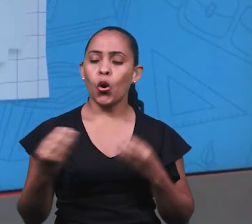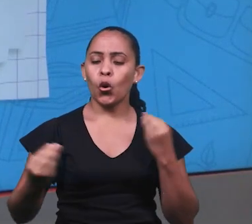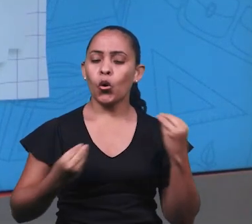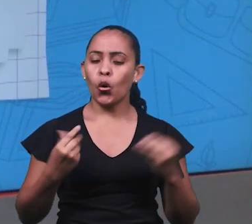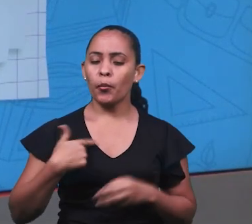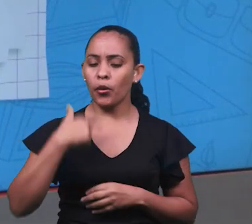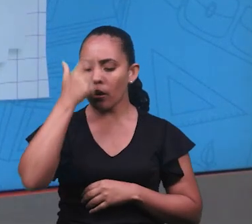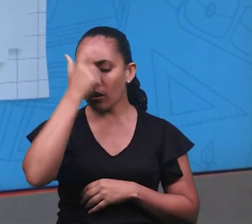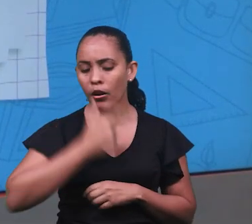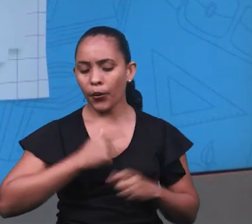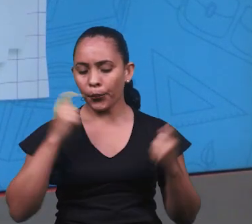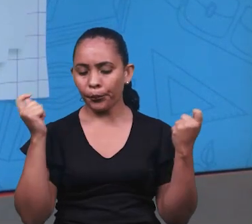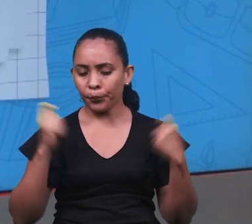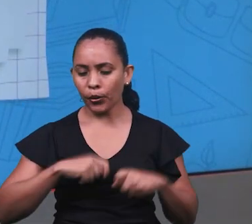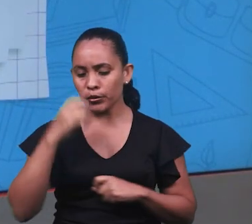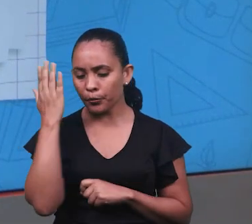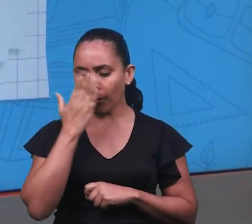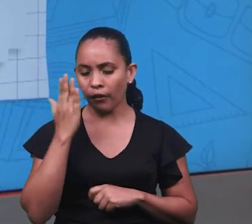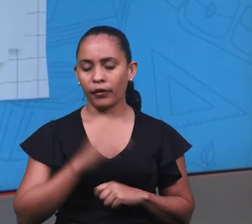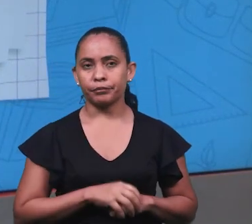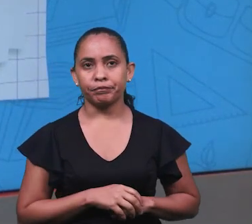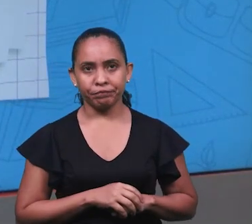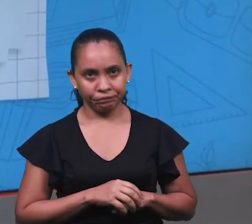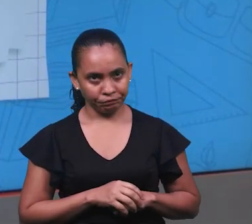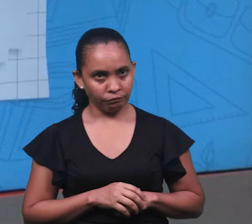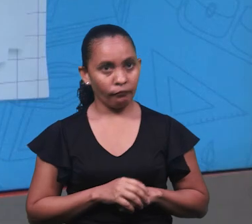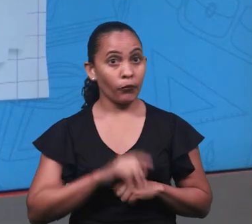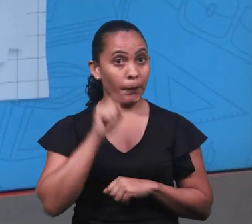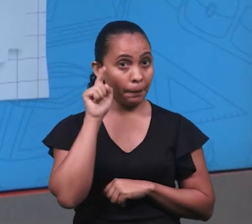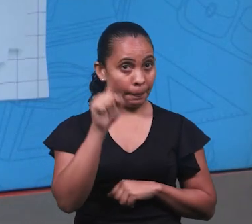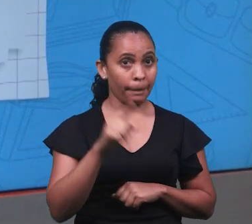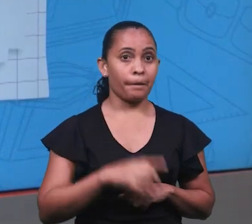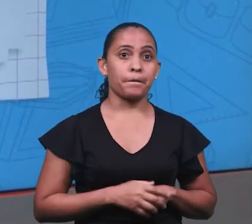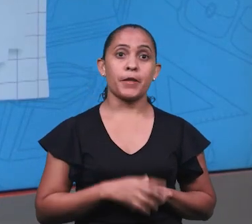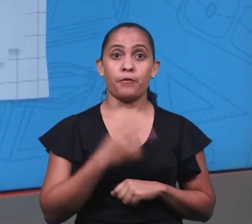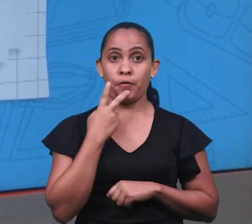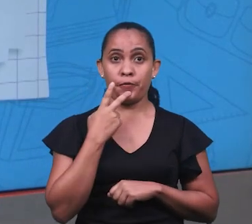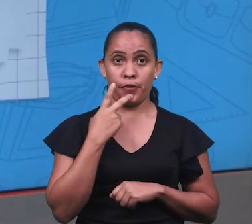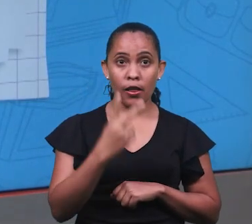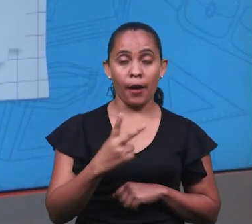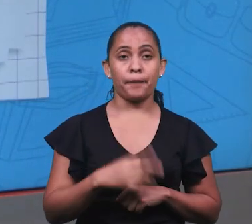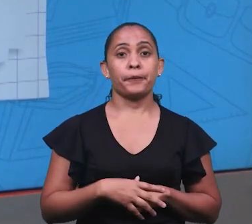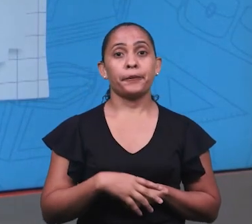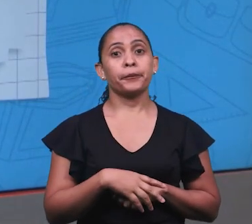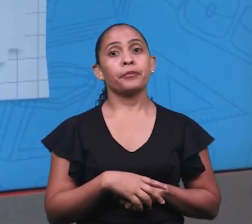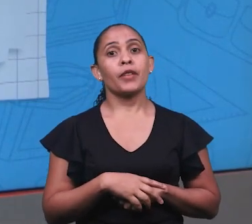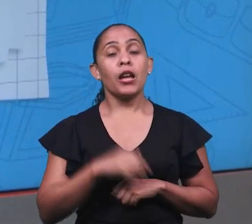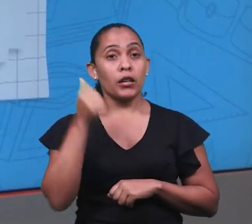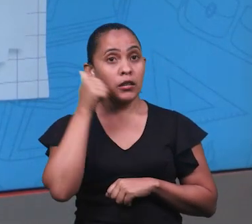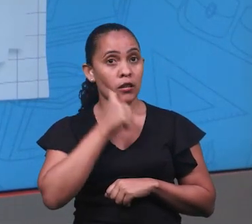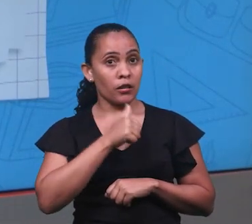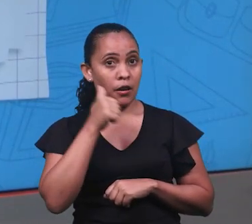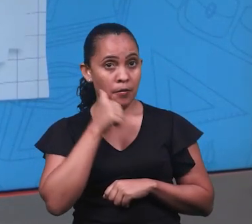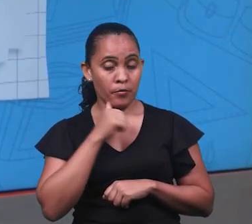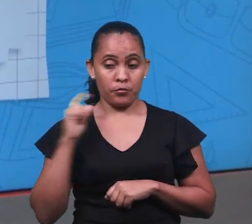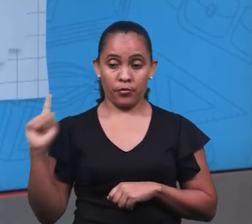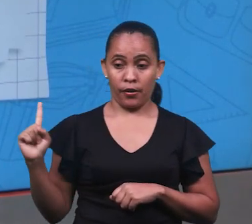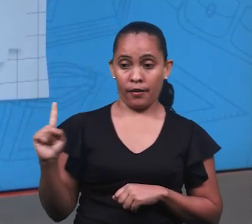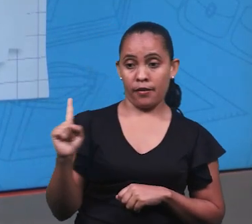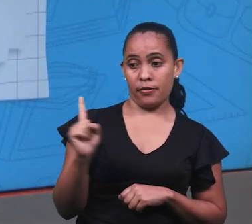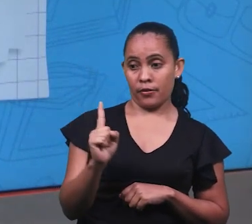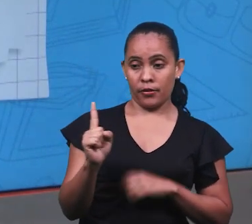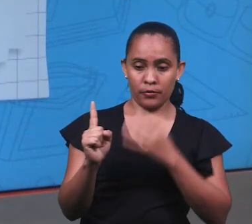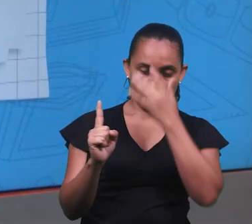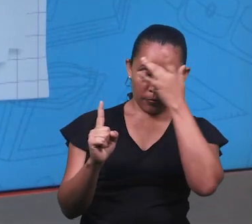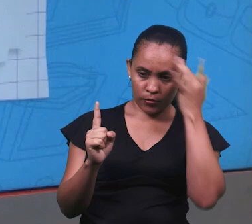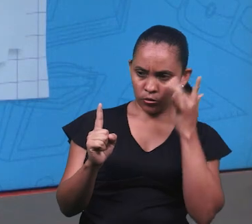posso comprovar isso? Aí você está lá, olha, eu vou falar para sustentar o machismo que a mulher ocupa uma posição